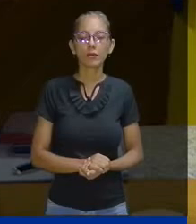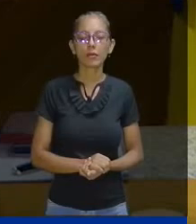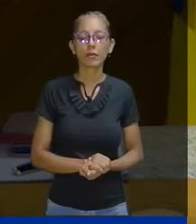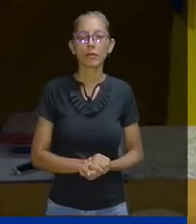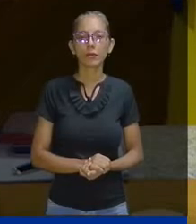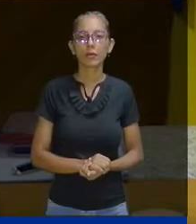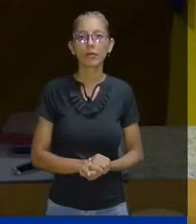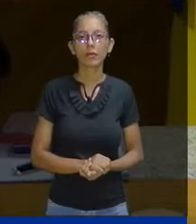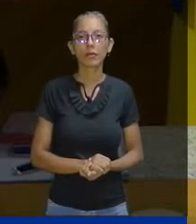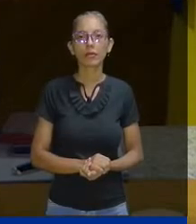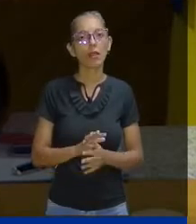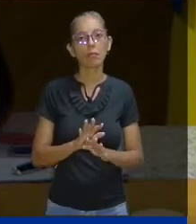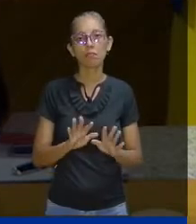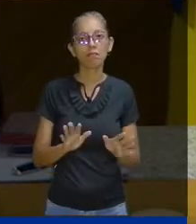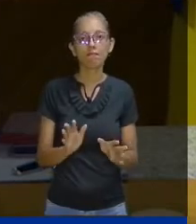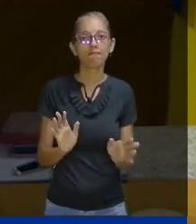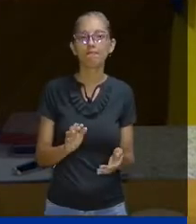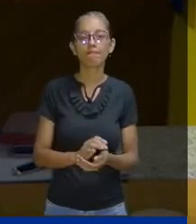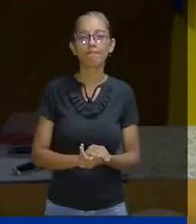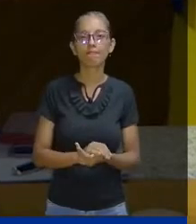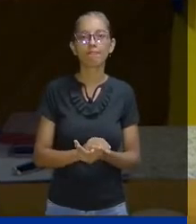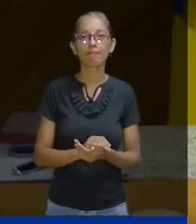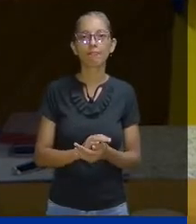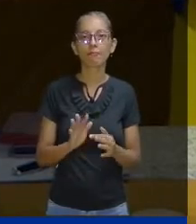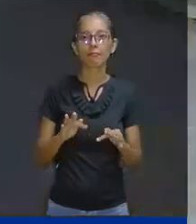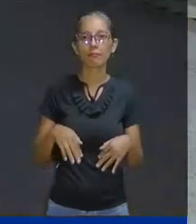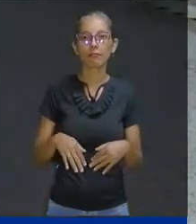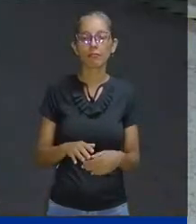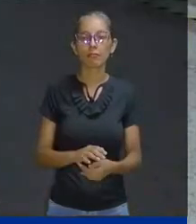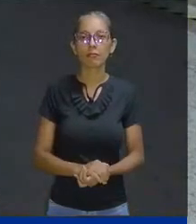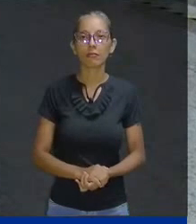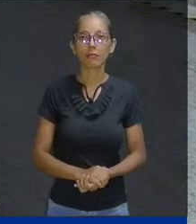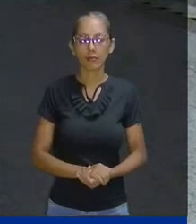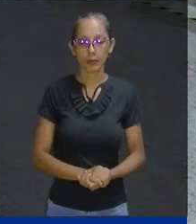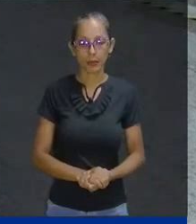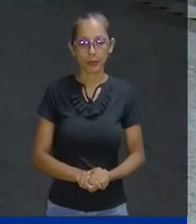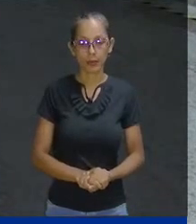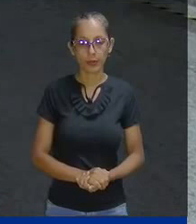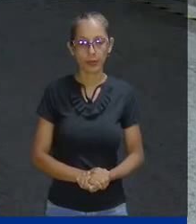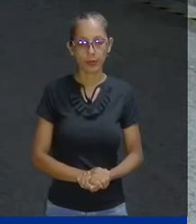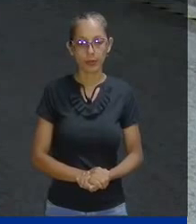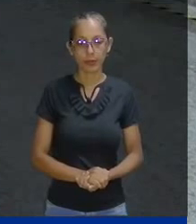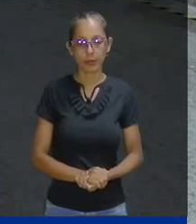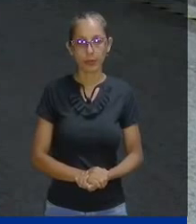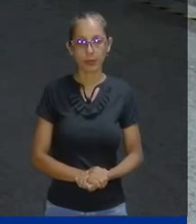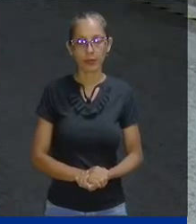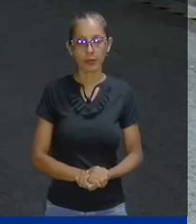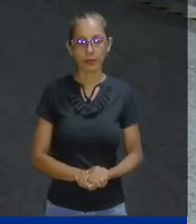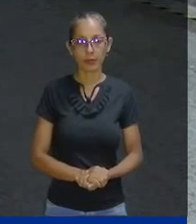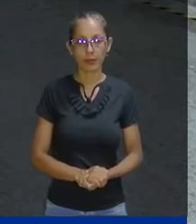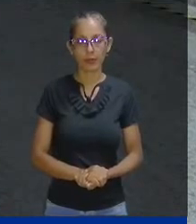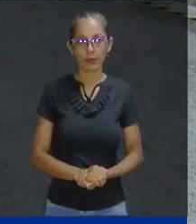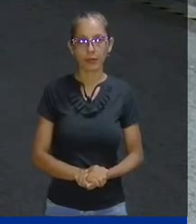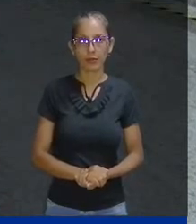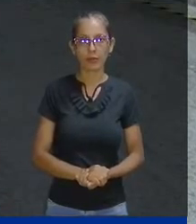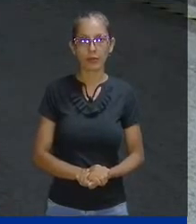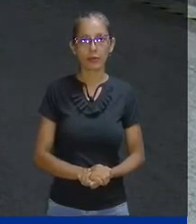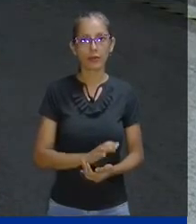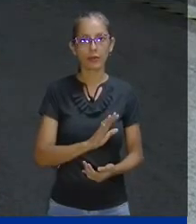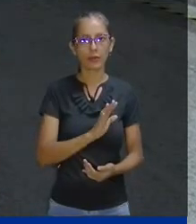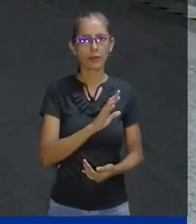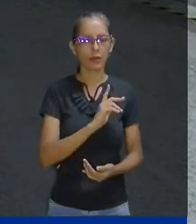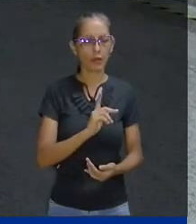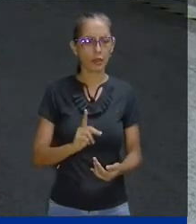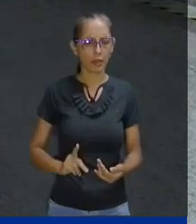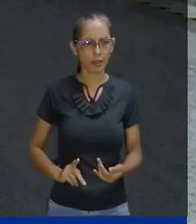que é isso. No mais é isso. Esses informes. Oi, Paulo. Presidente, eu não sei se é o momento adequado, tem que ser na